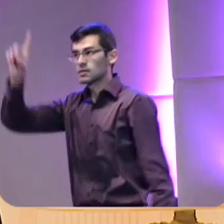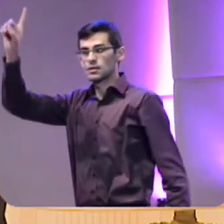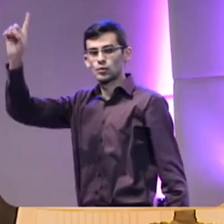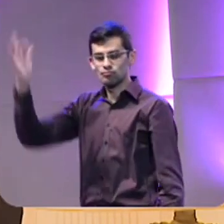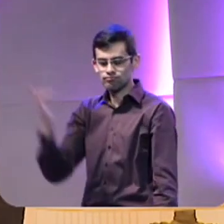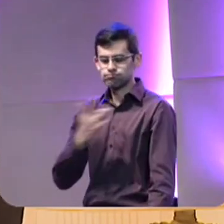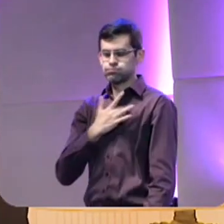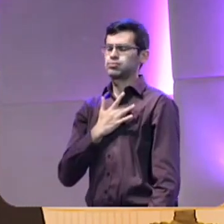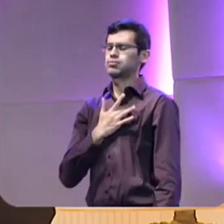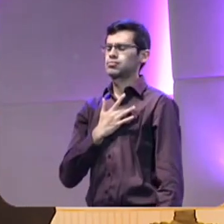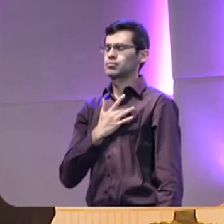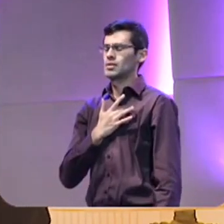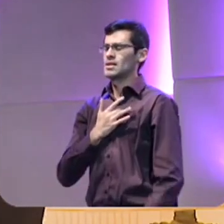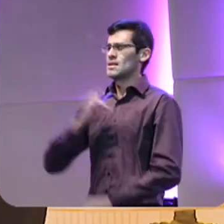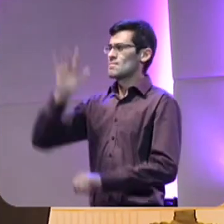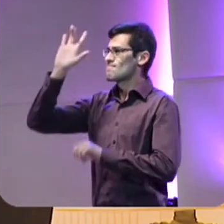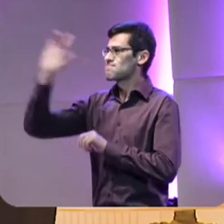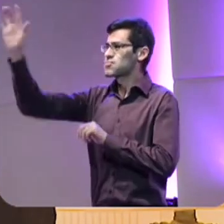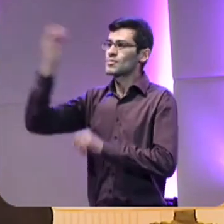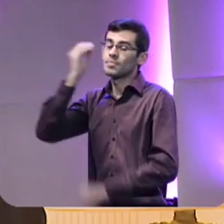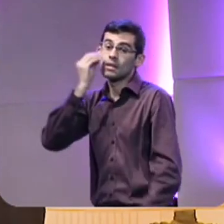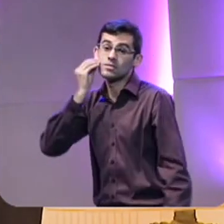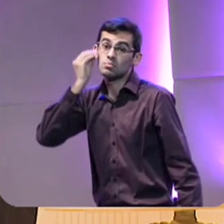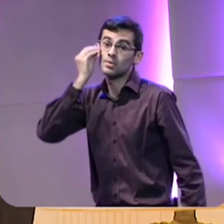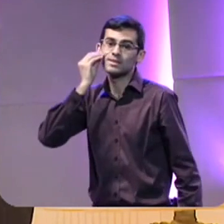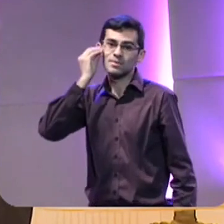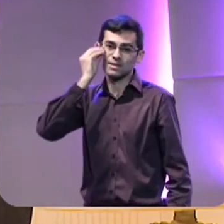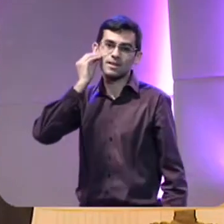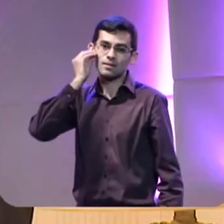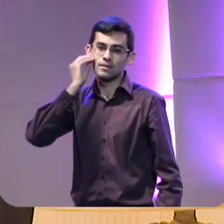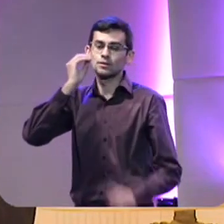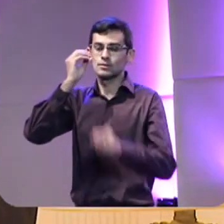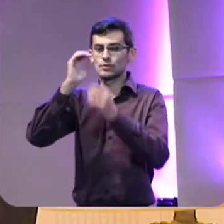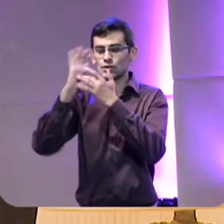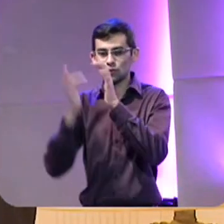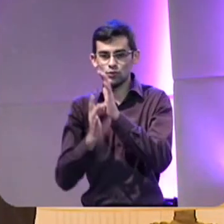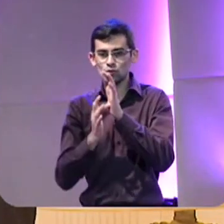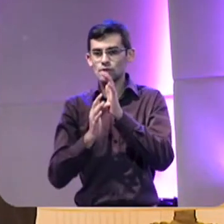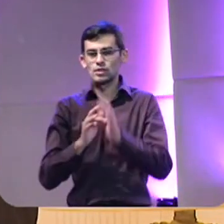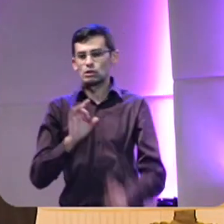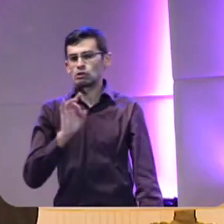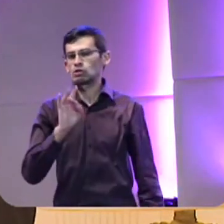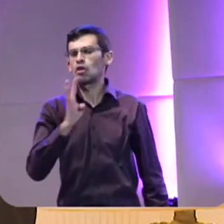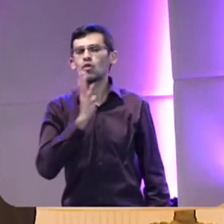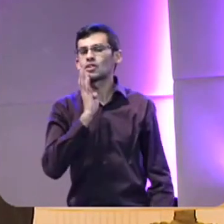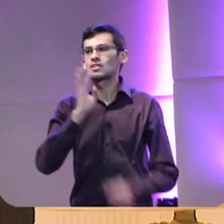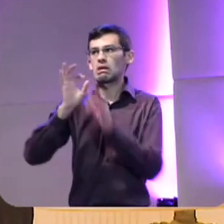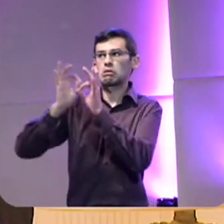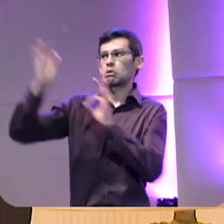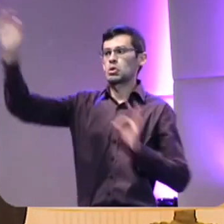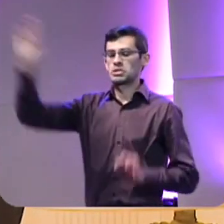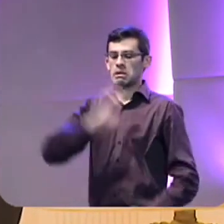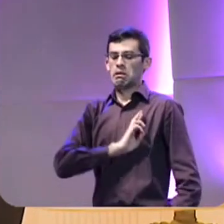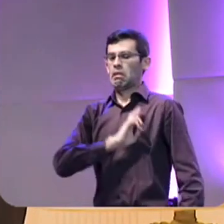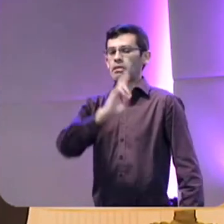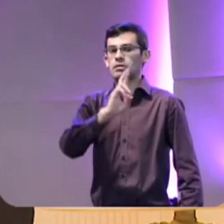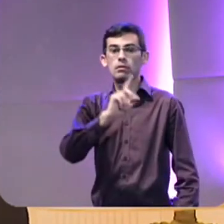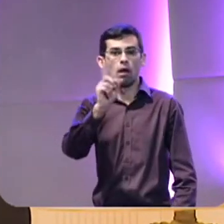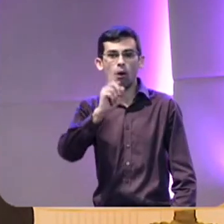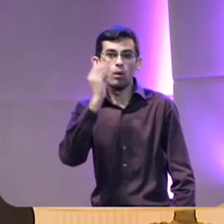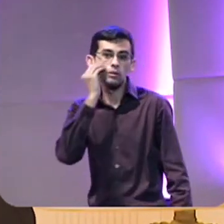toque, é tocar em Jesus, é experimentar o Senhor Jesus. Não é apenas algo religioso, é